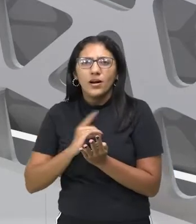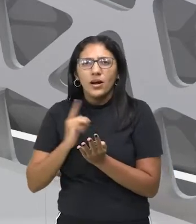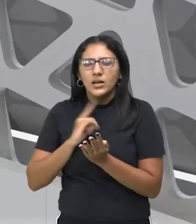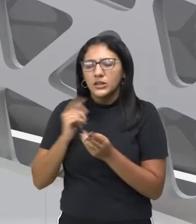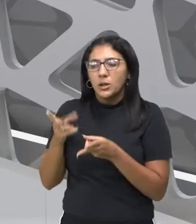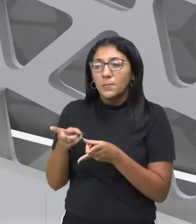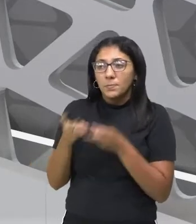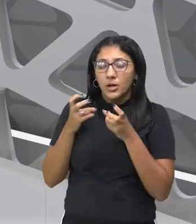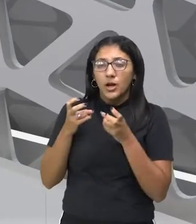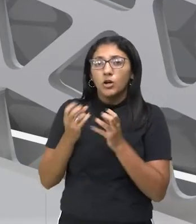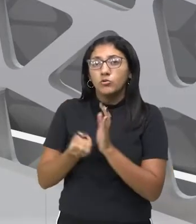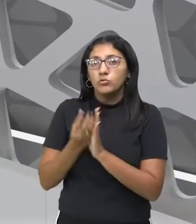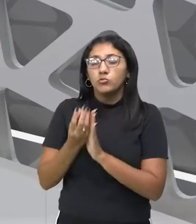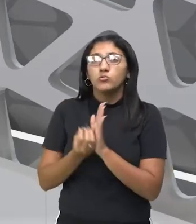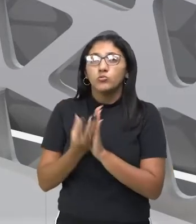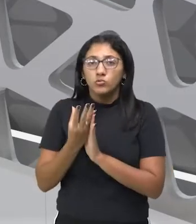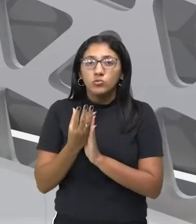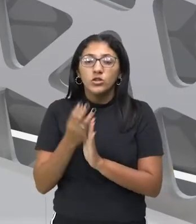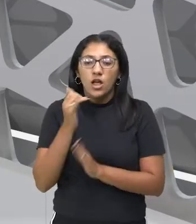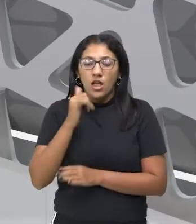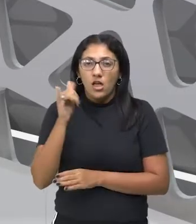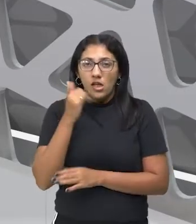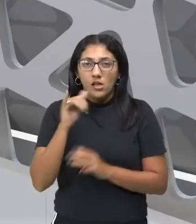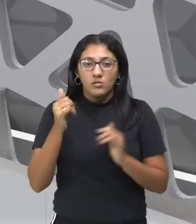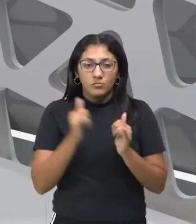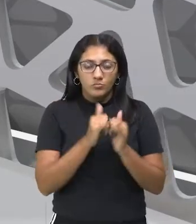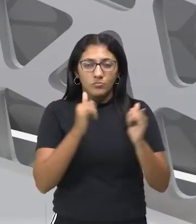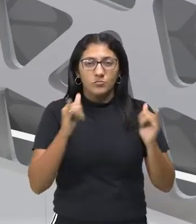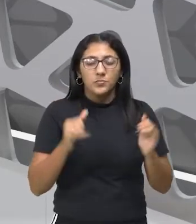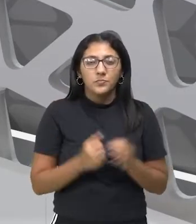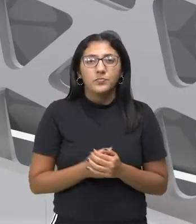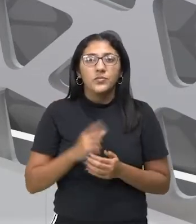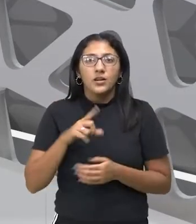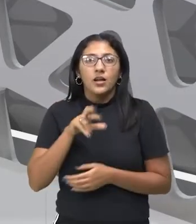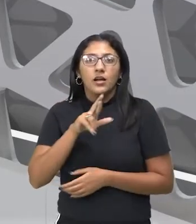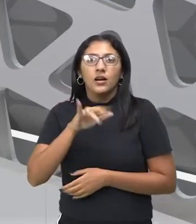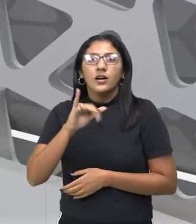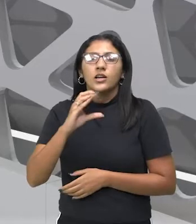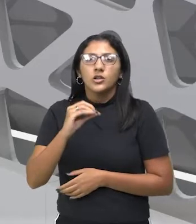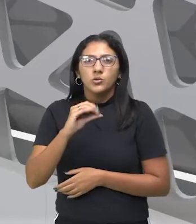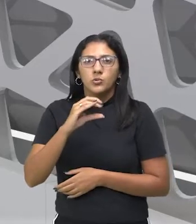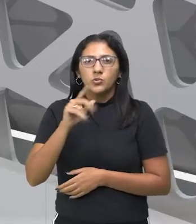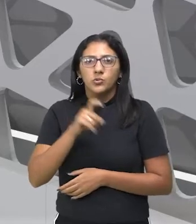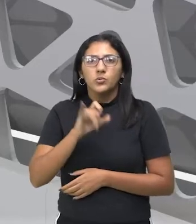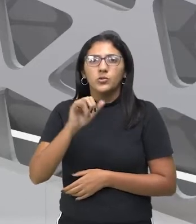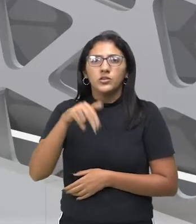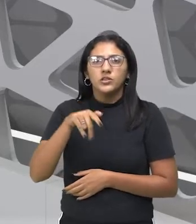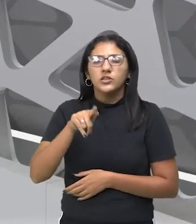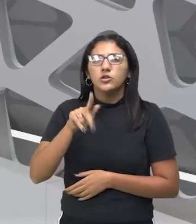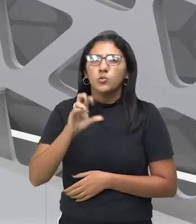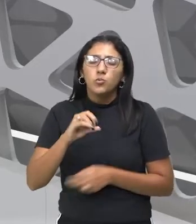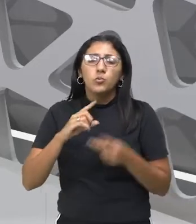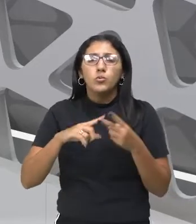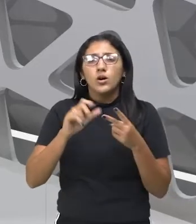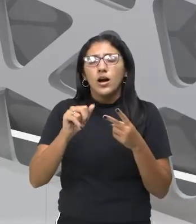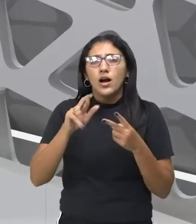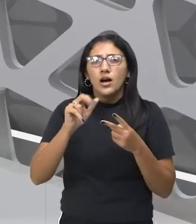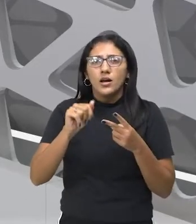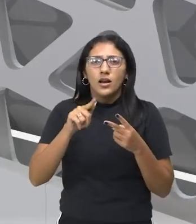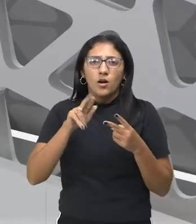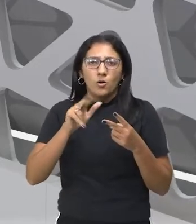na produção para a geração de energia hidrelétrica, que vai ser o rio Xingu, o rio Madeira, o rio Araguaia, o